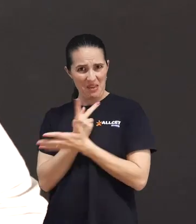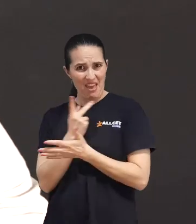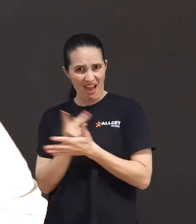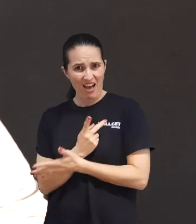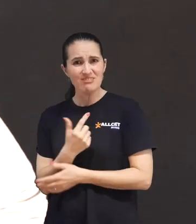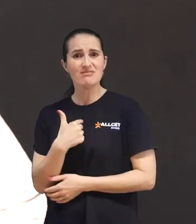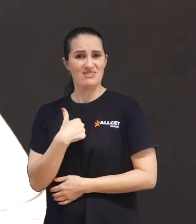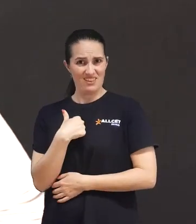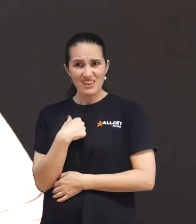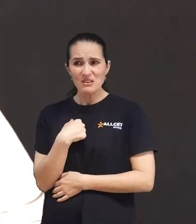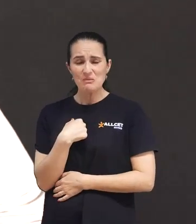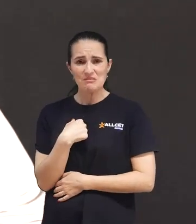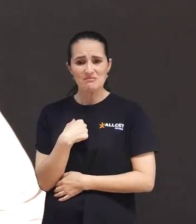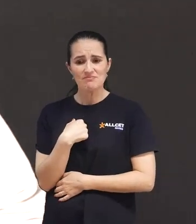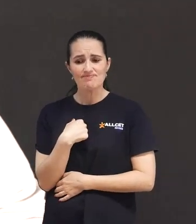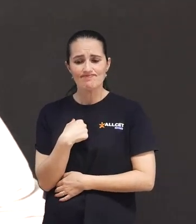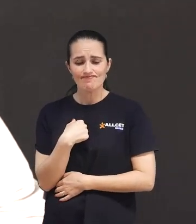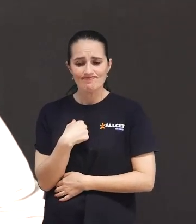Foi eu que